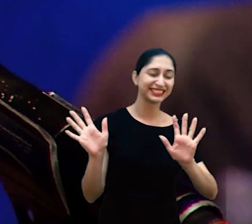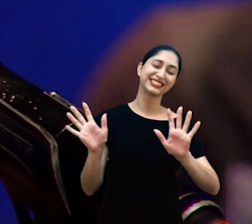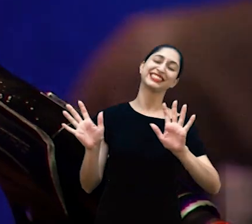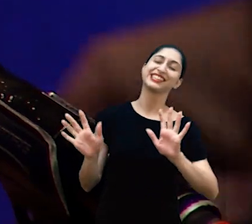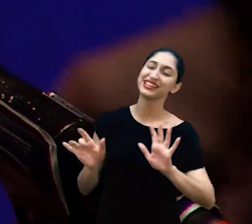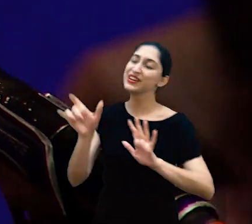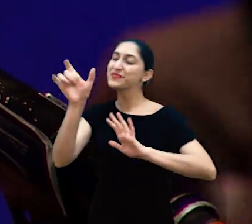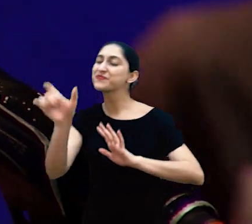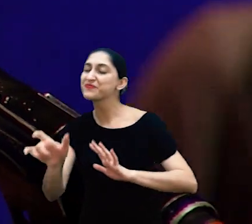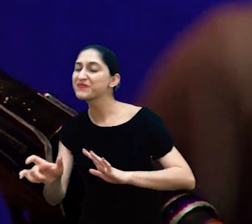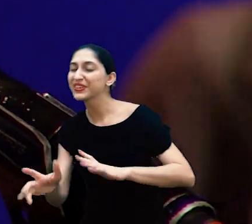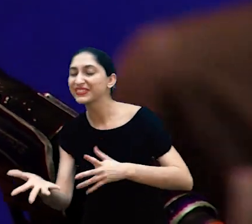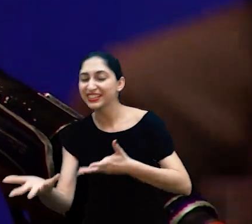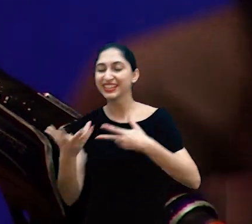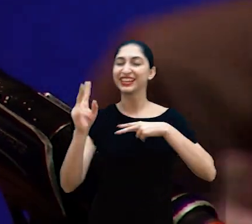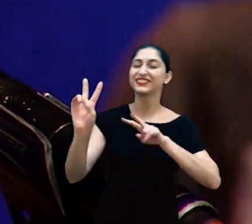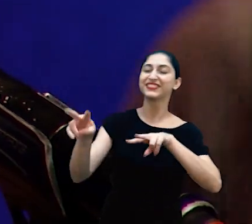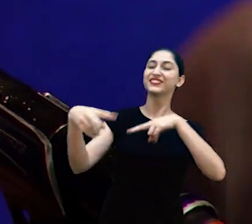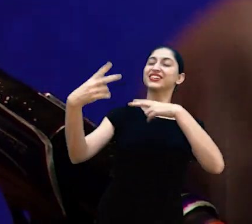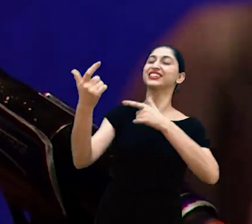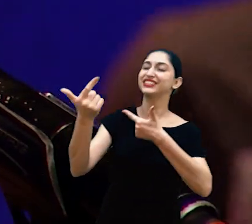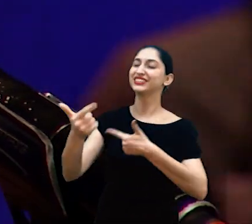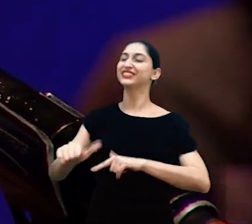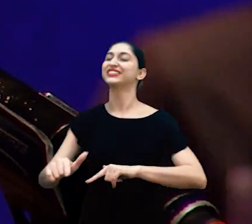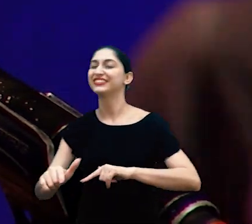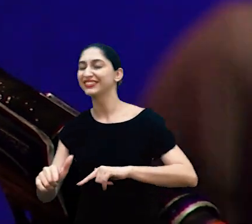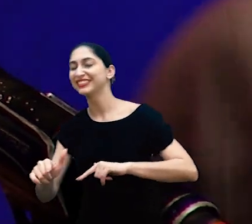Alguém que se deseja rever.